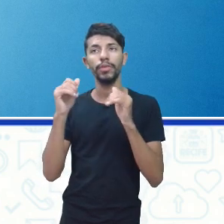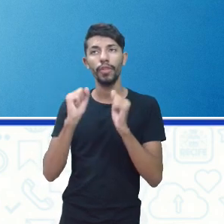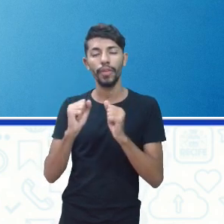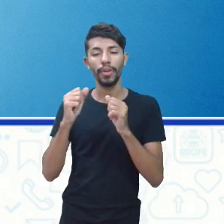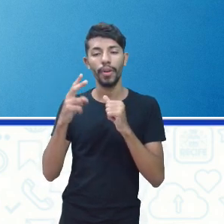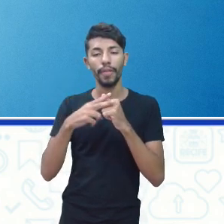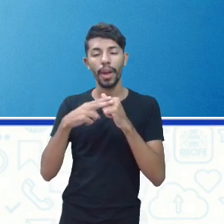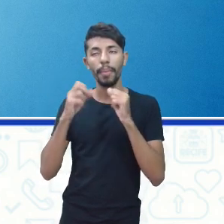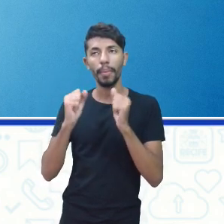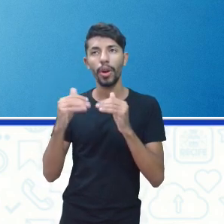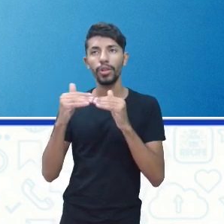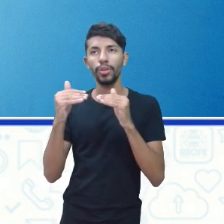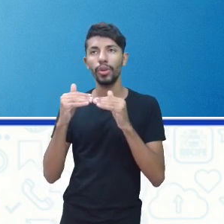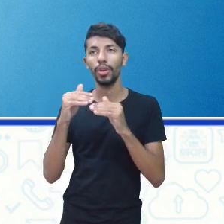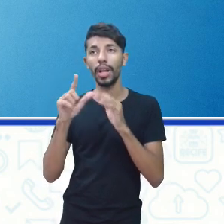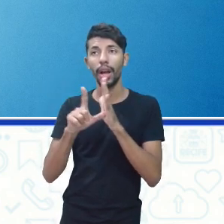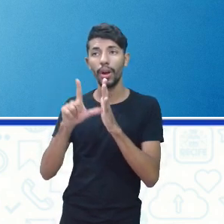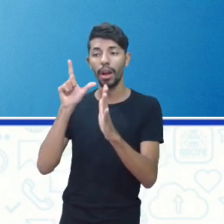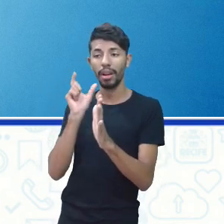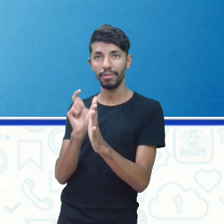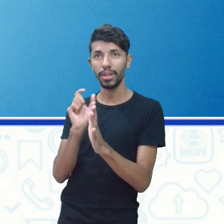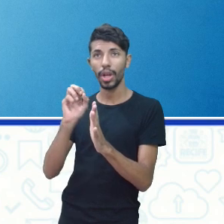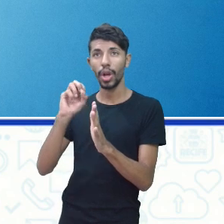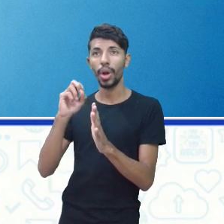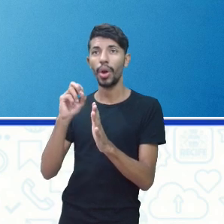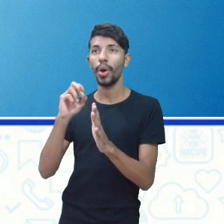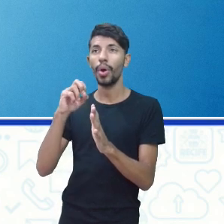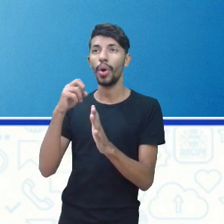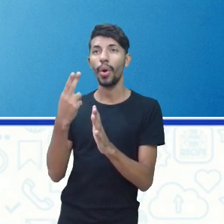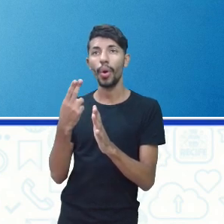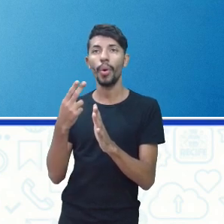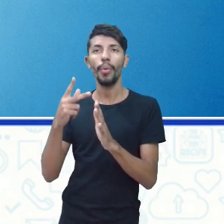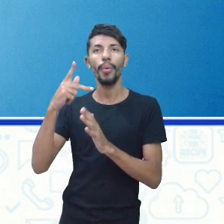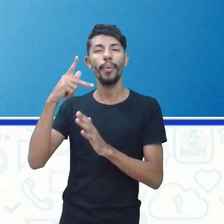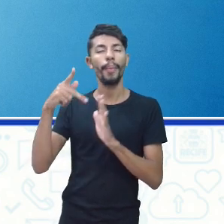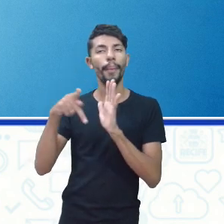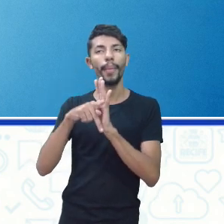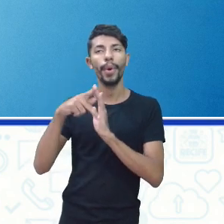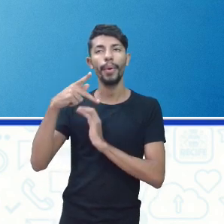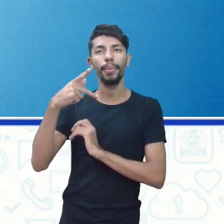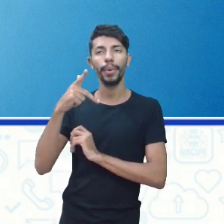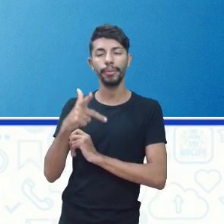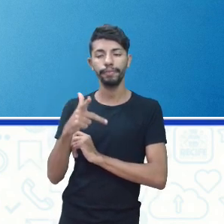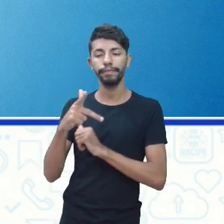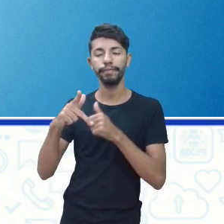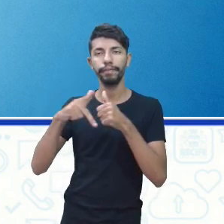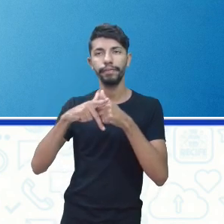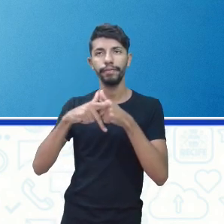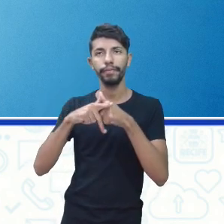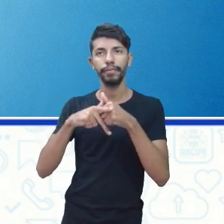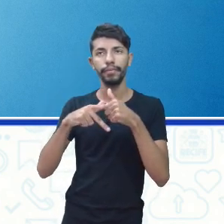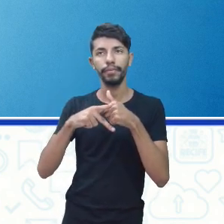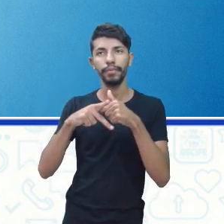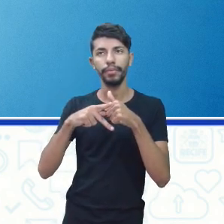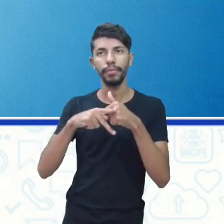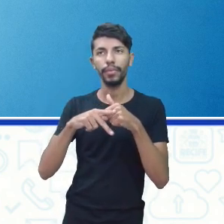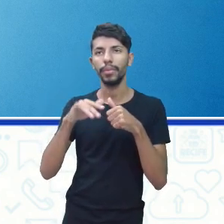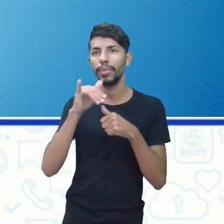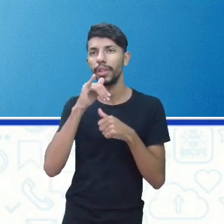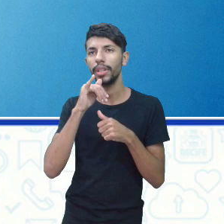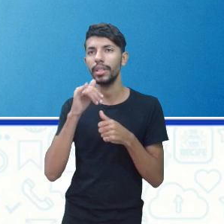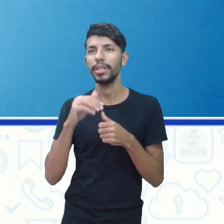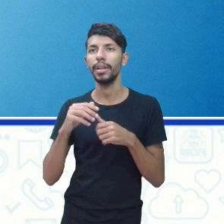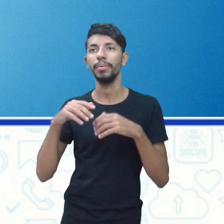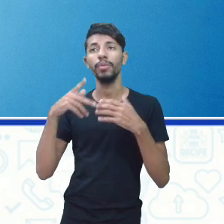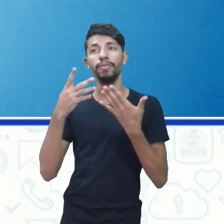Neste caso, o verbo deve ficar na terceira pessoa do singular. Então, fui eu quem